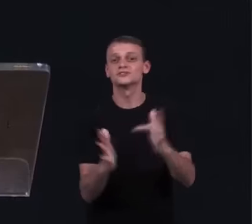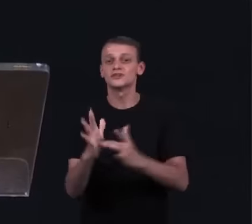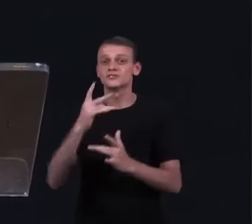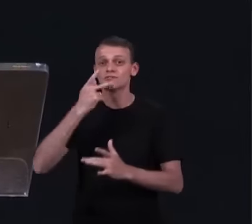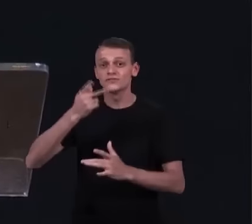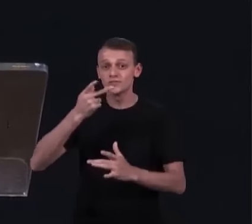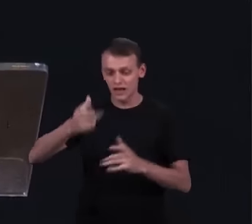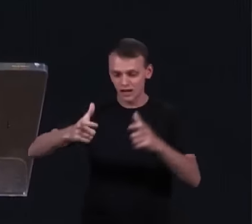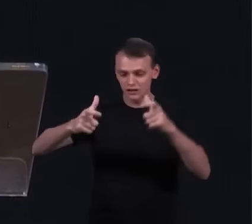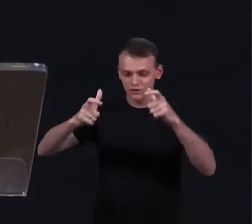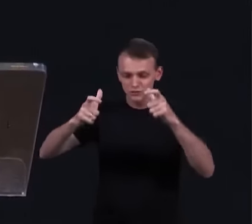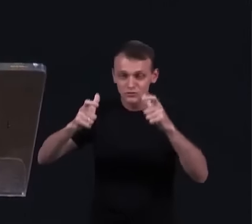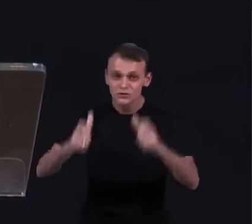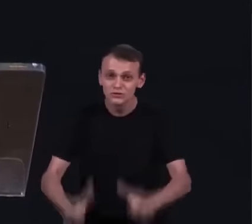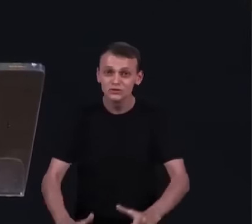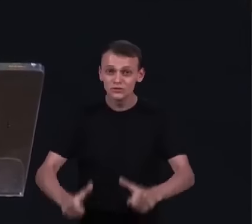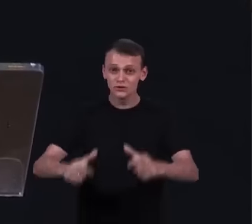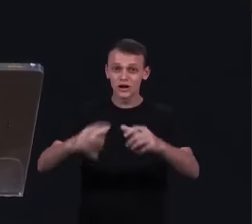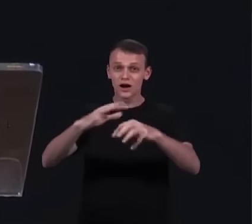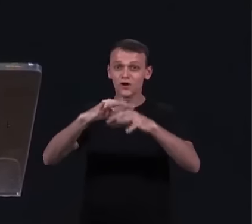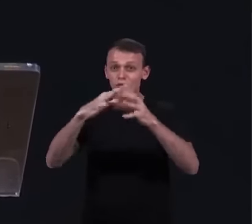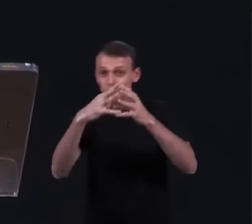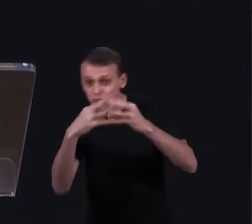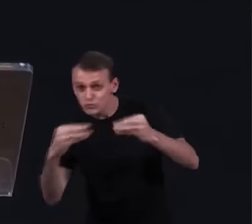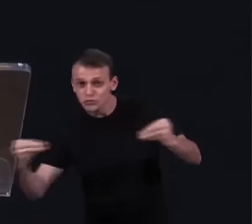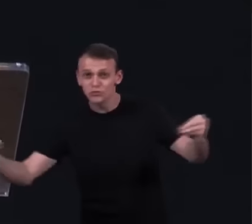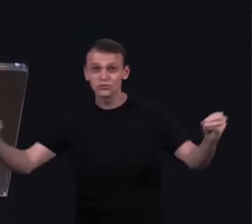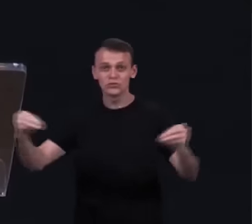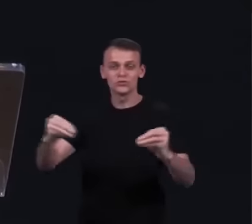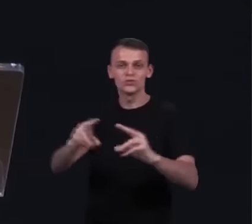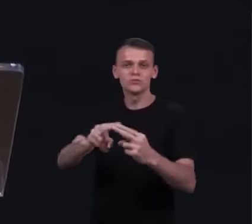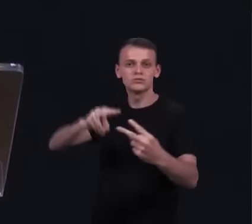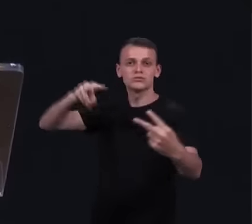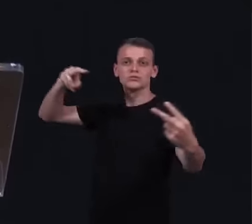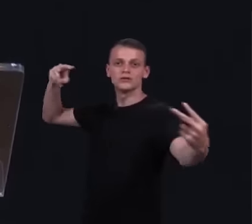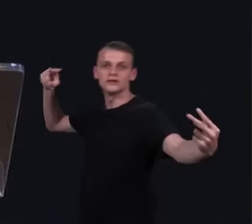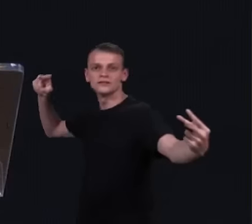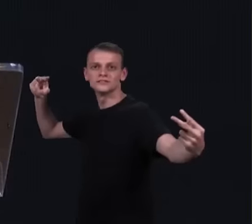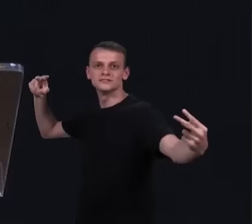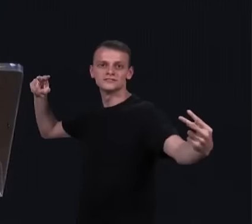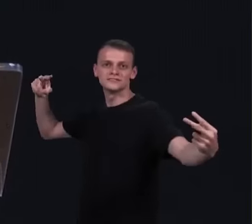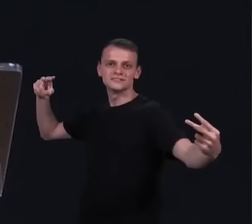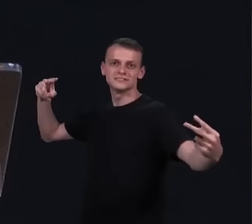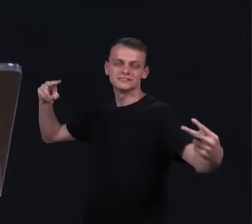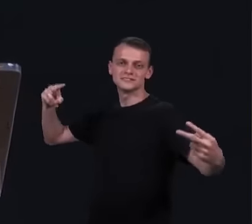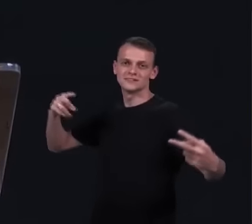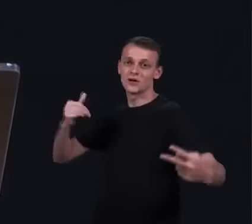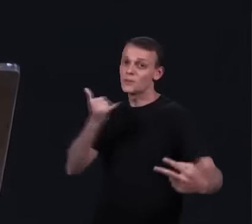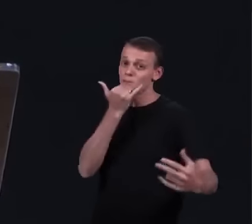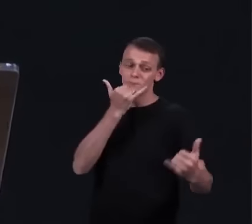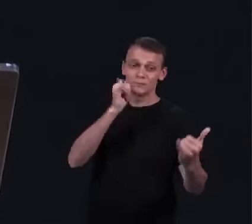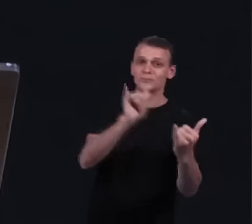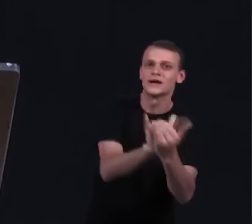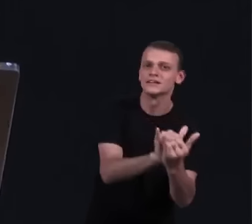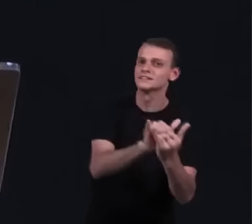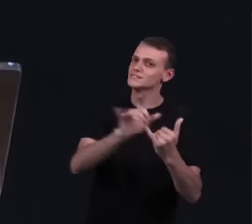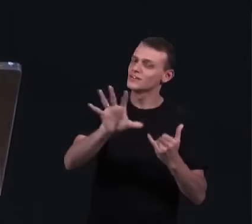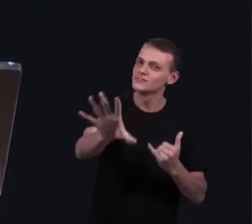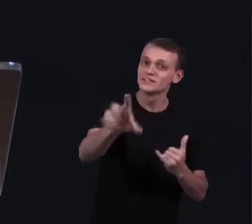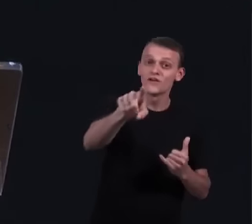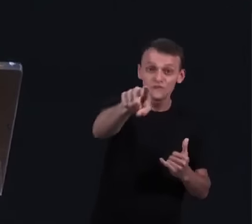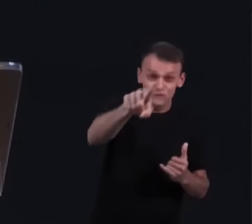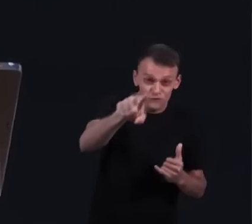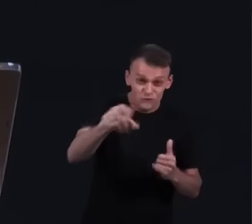em um local e curou a enfermidade de alguém a quilômetros de distância. O perdão é assim: no momento em que